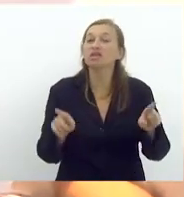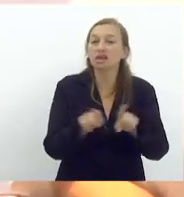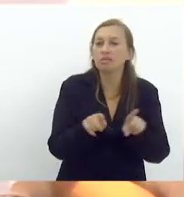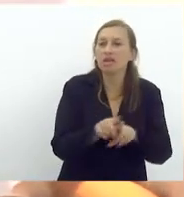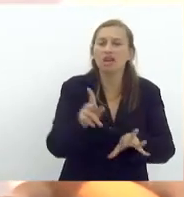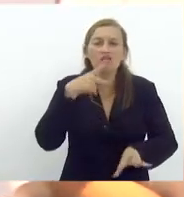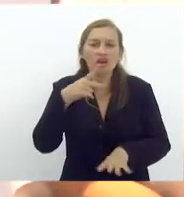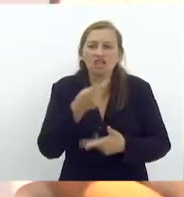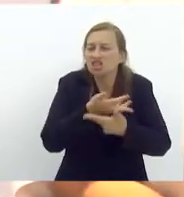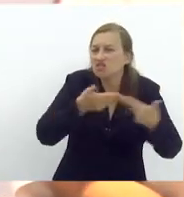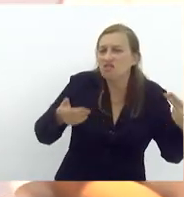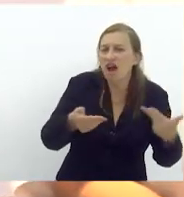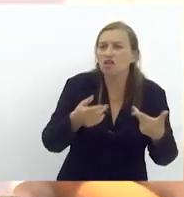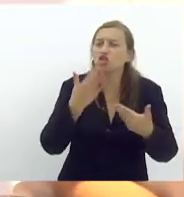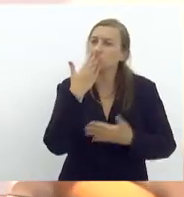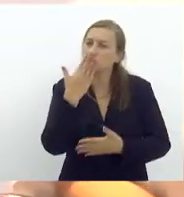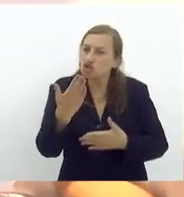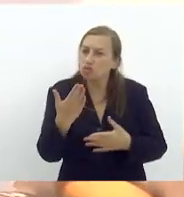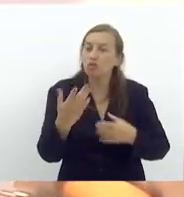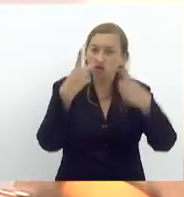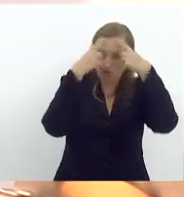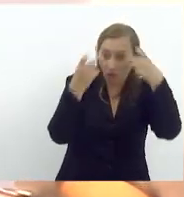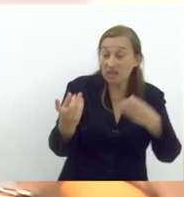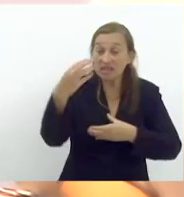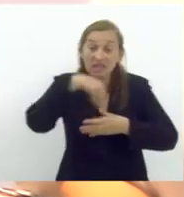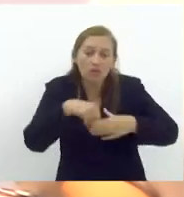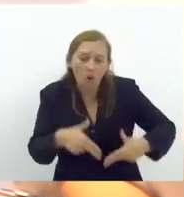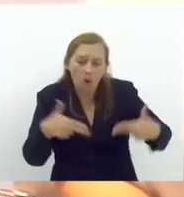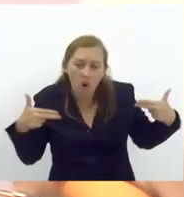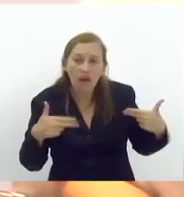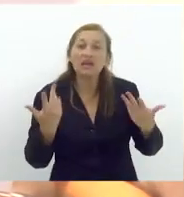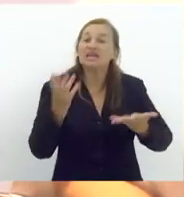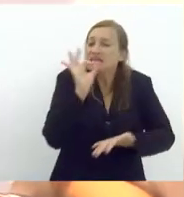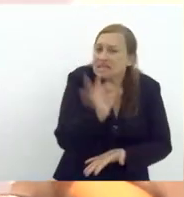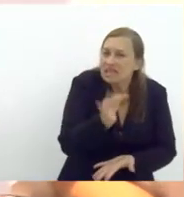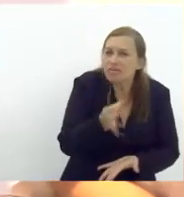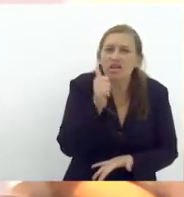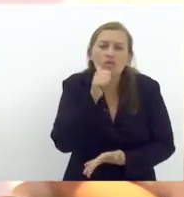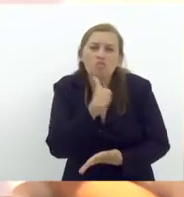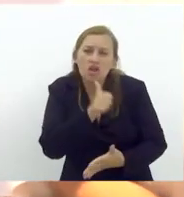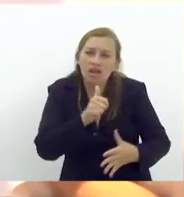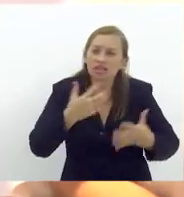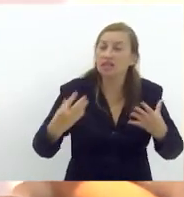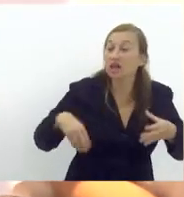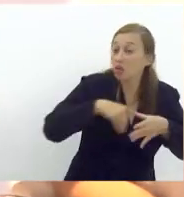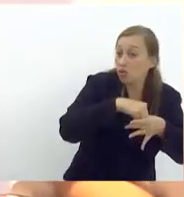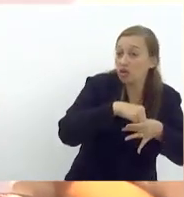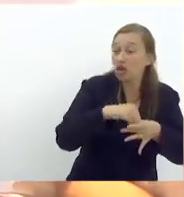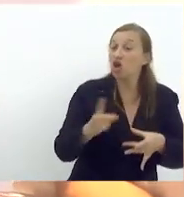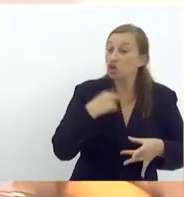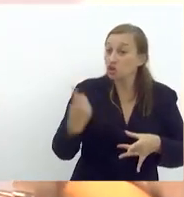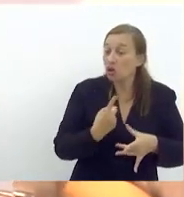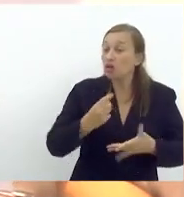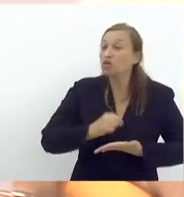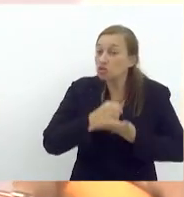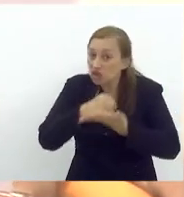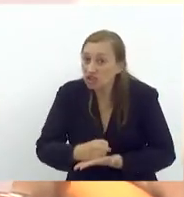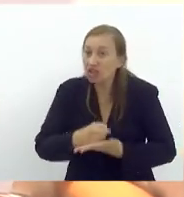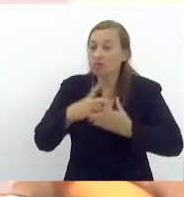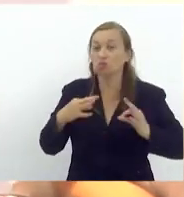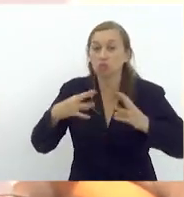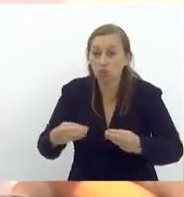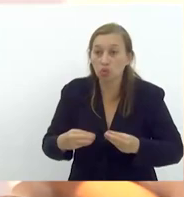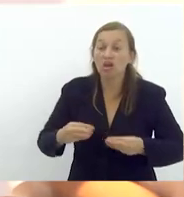falando de inúmeras de violências dentro do hip hop então obviamente que as mulheres têm que estar ali porque somos nós que sustentar um bagulho